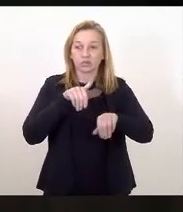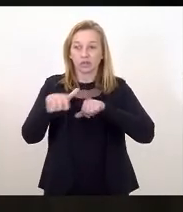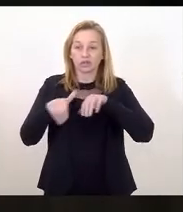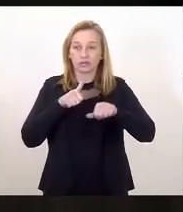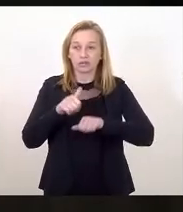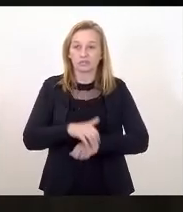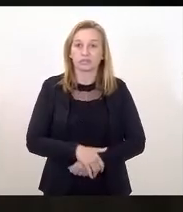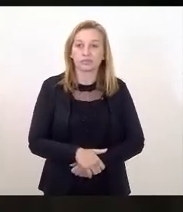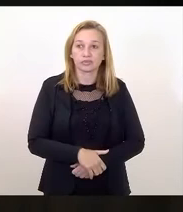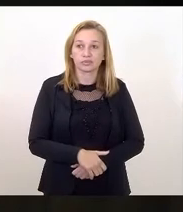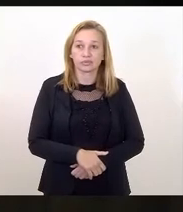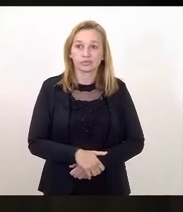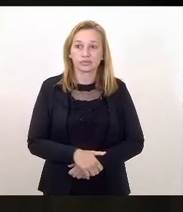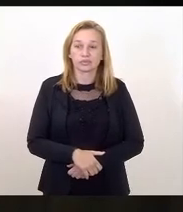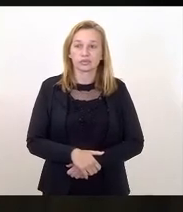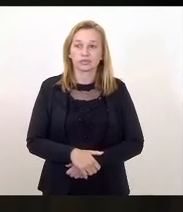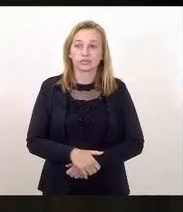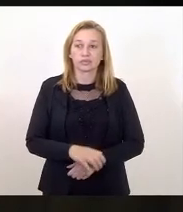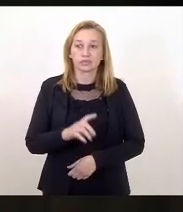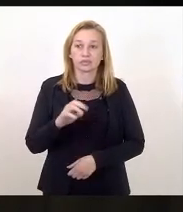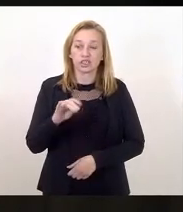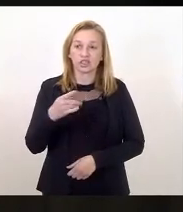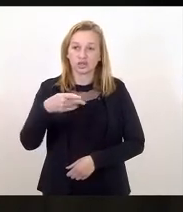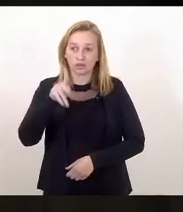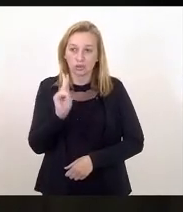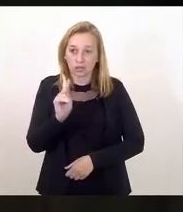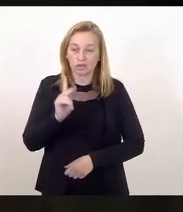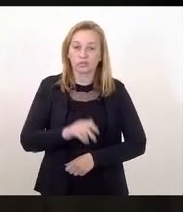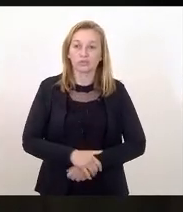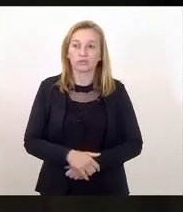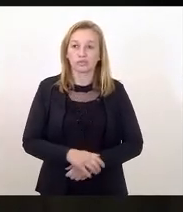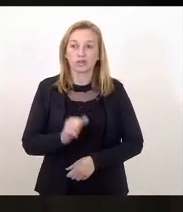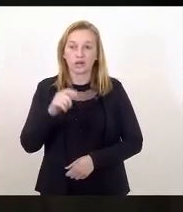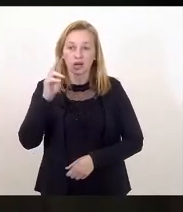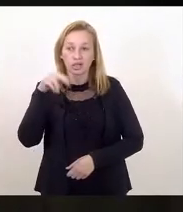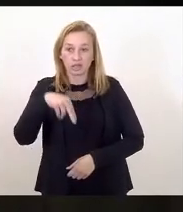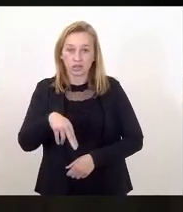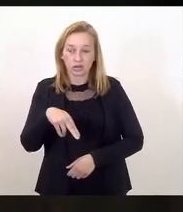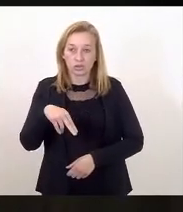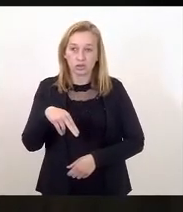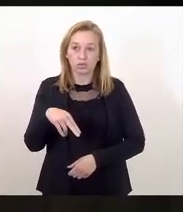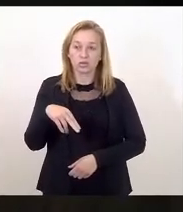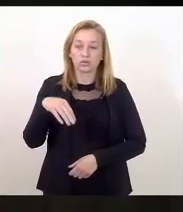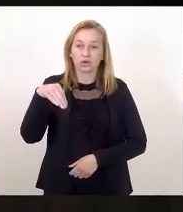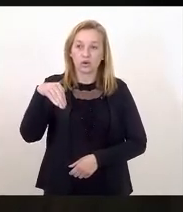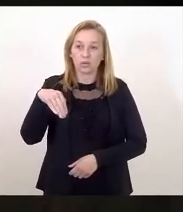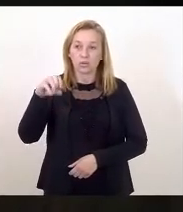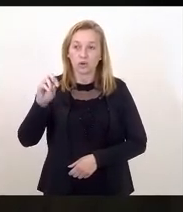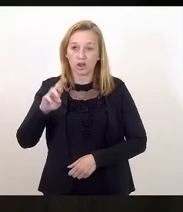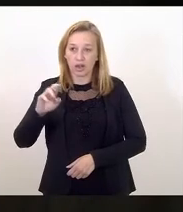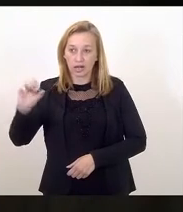Alexandre Quinoploque. Anderson Moraes.